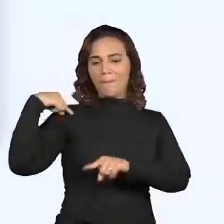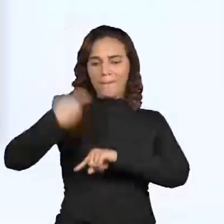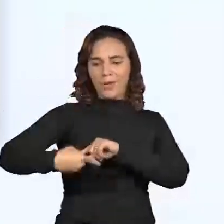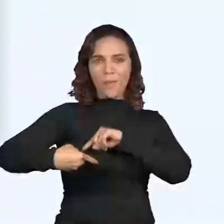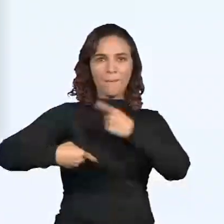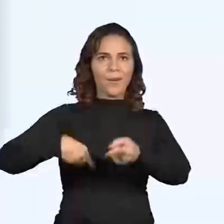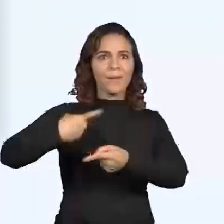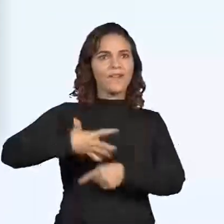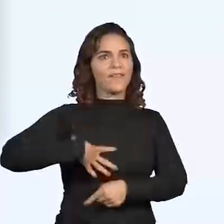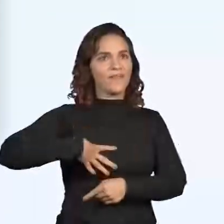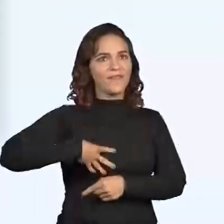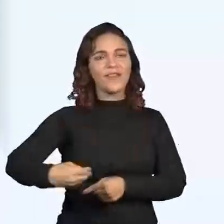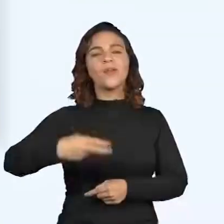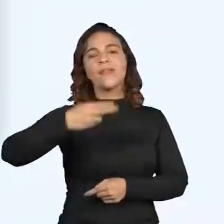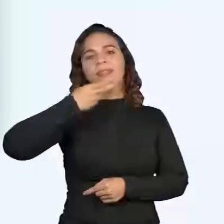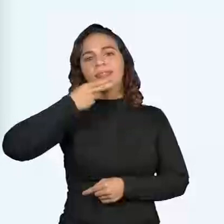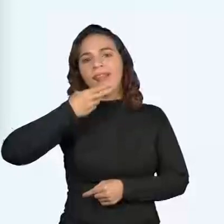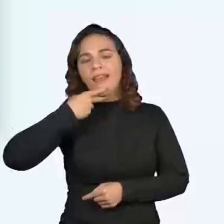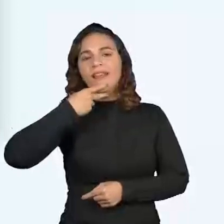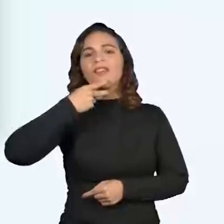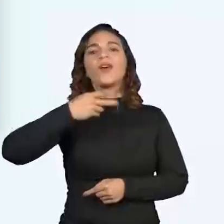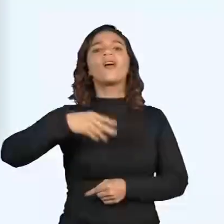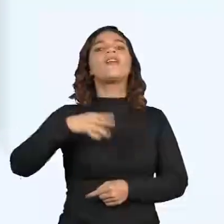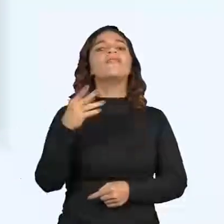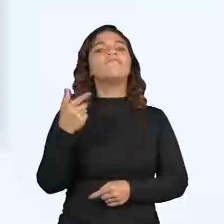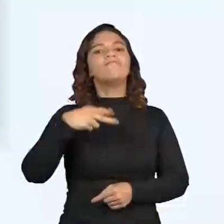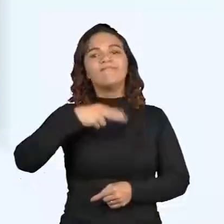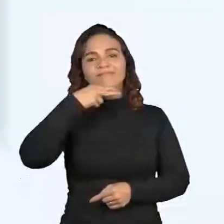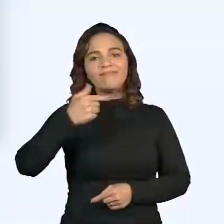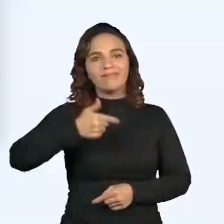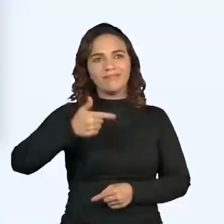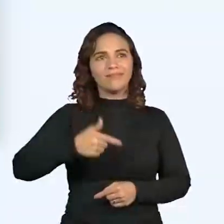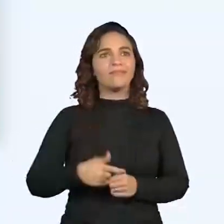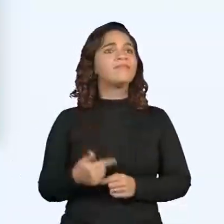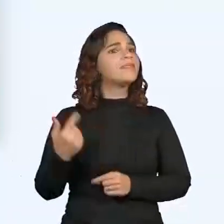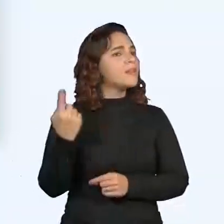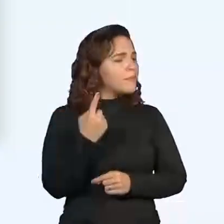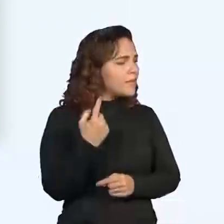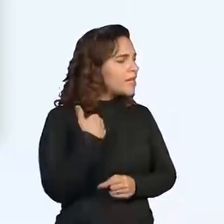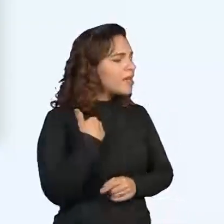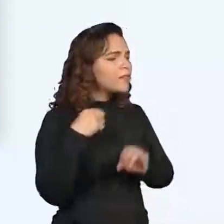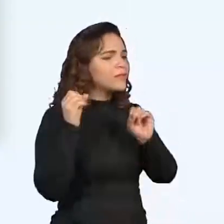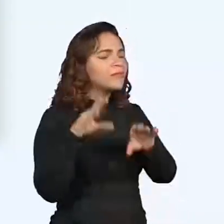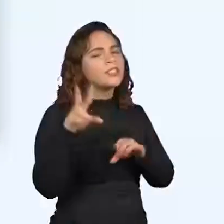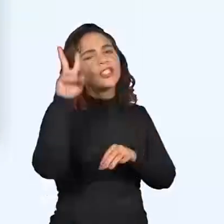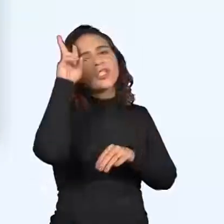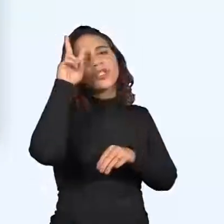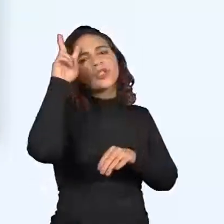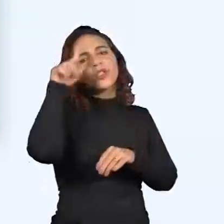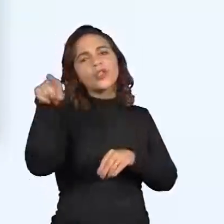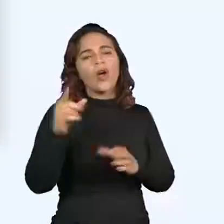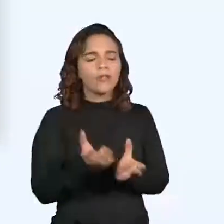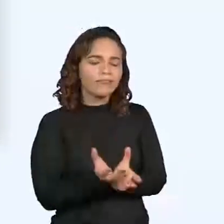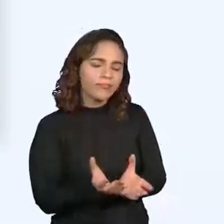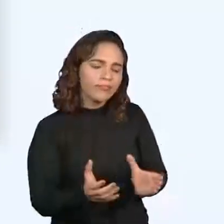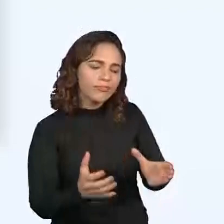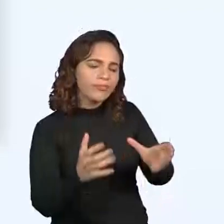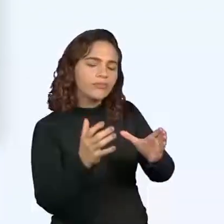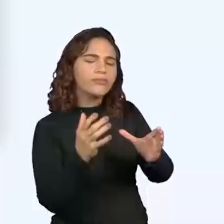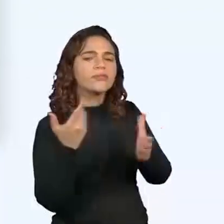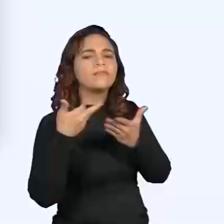filhos, netos e bisnetos. Primeiro que tudo, eu passo para eles um pouco da história da cerâmica, não